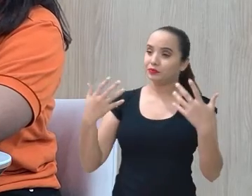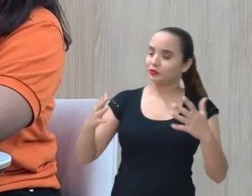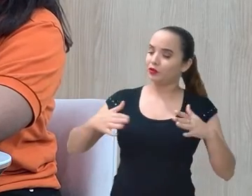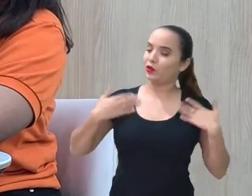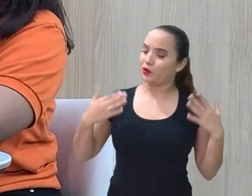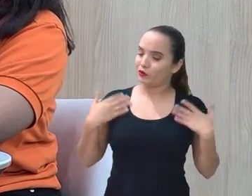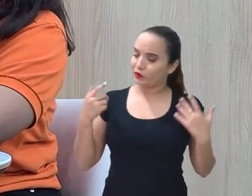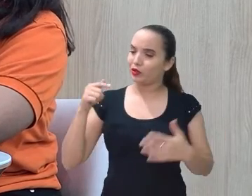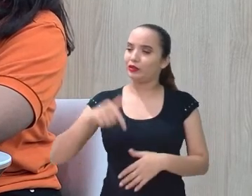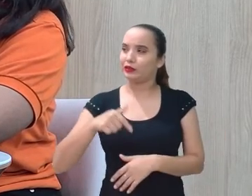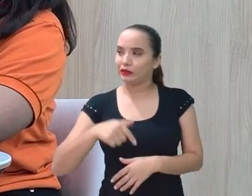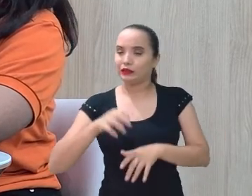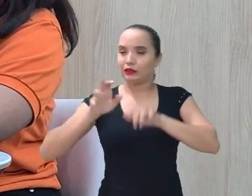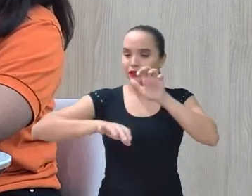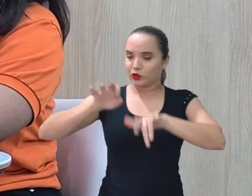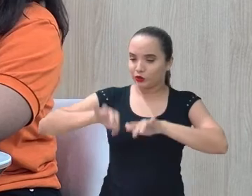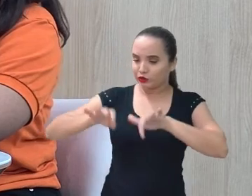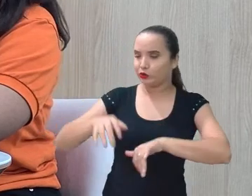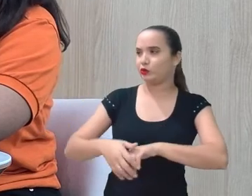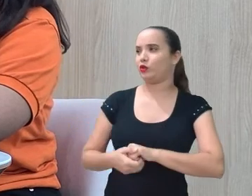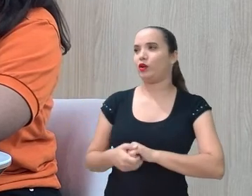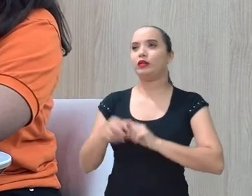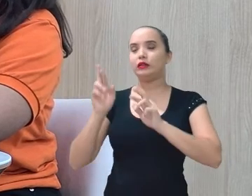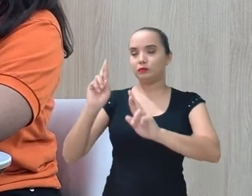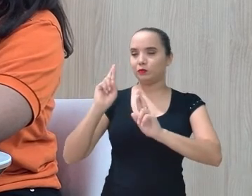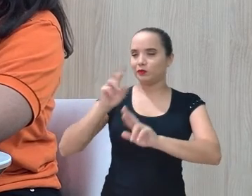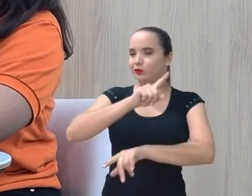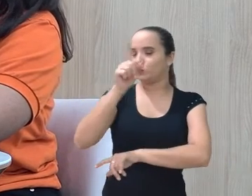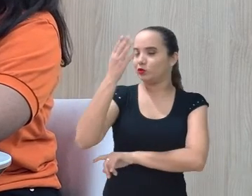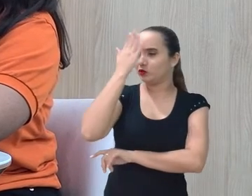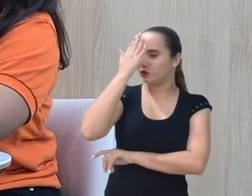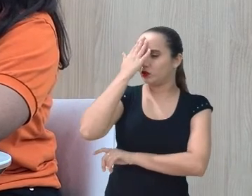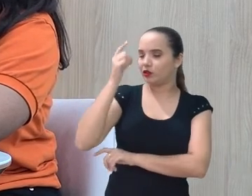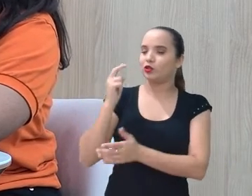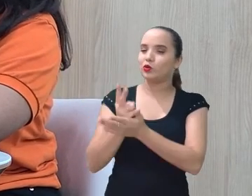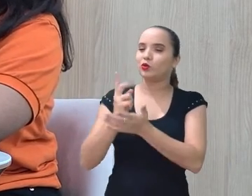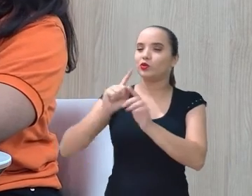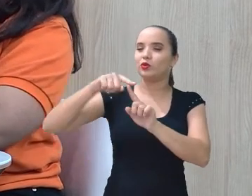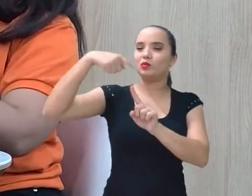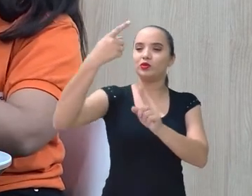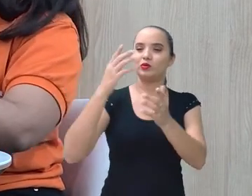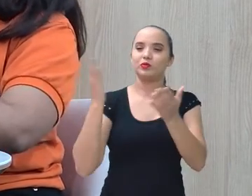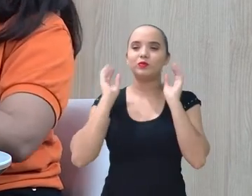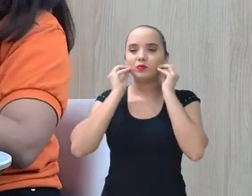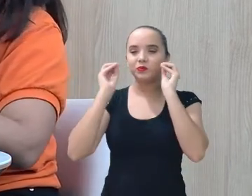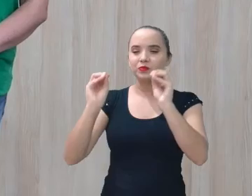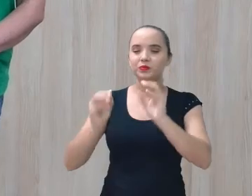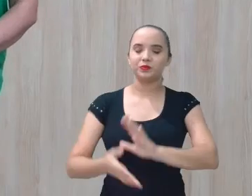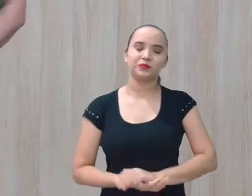fazer o chat de vocês. Foi, espero que vocês tenham entendido. A gente continua na próxima aula. Cheiro.